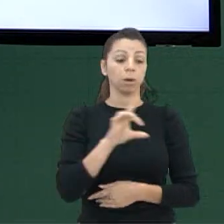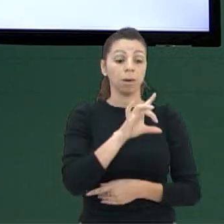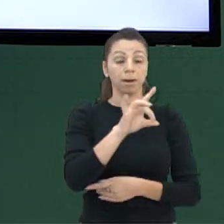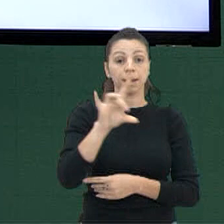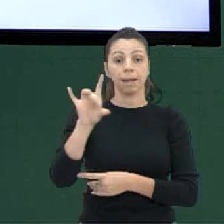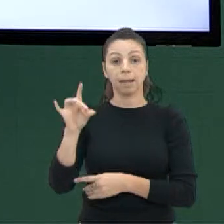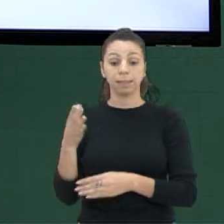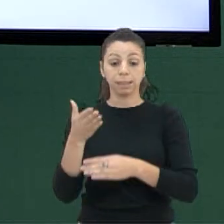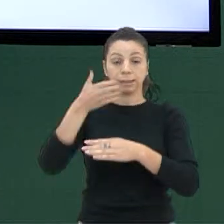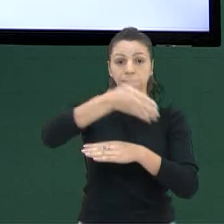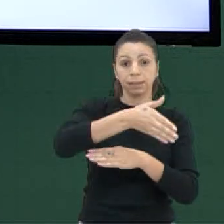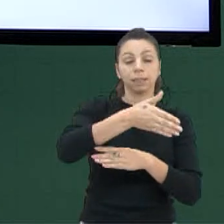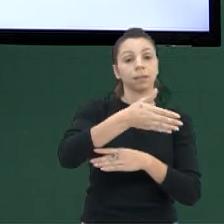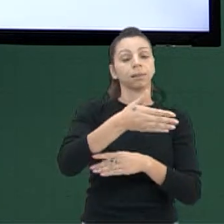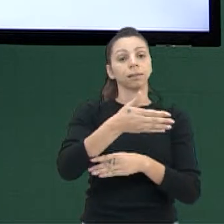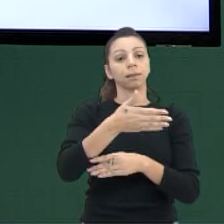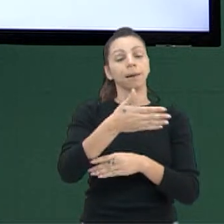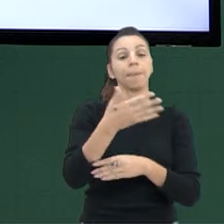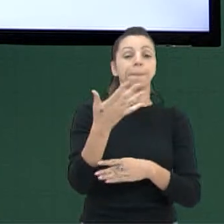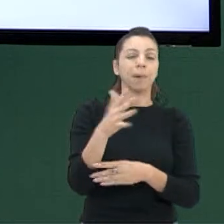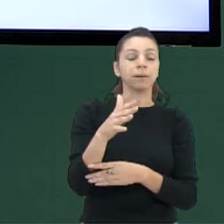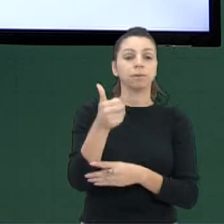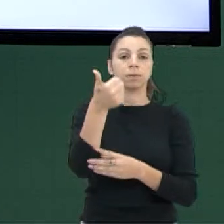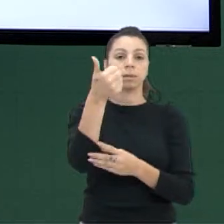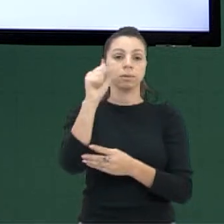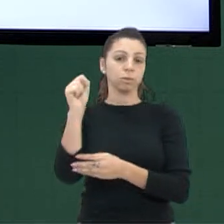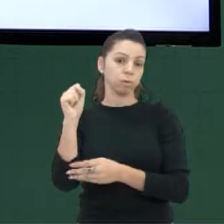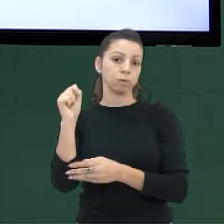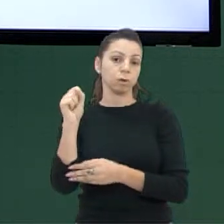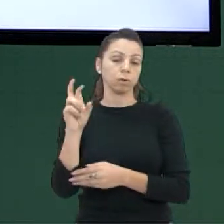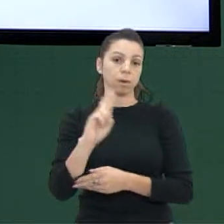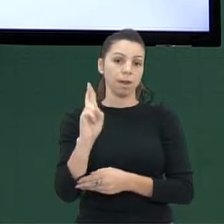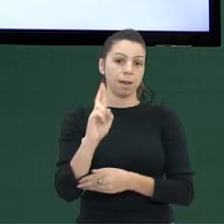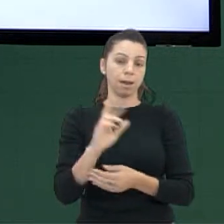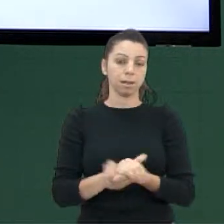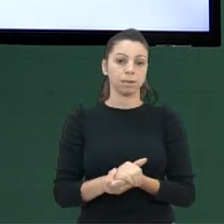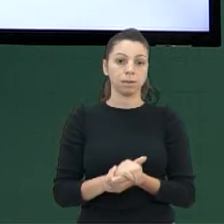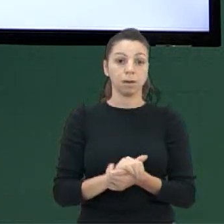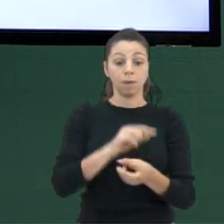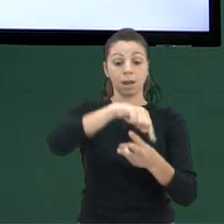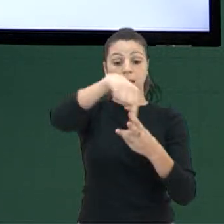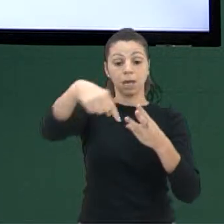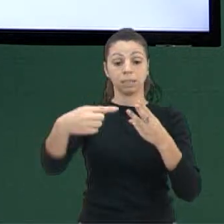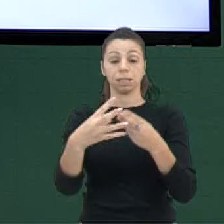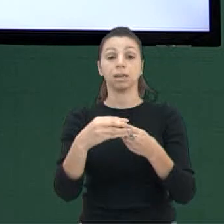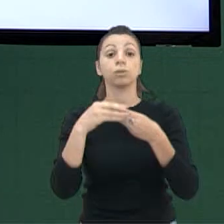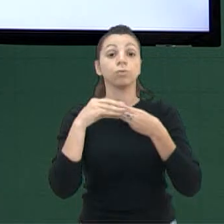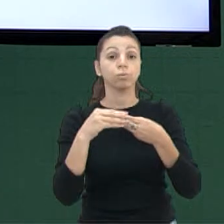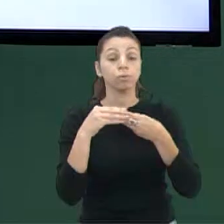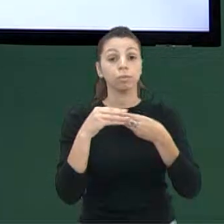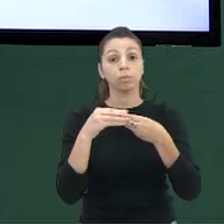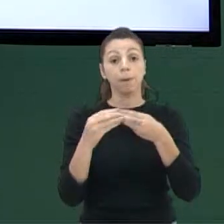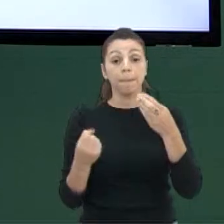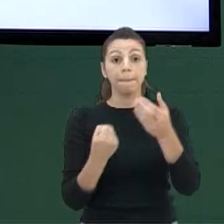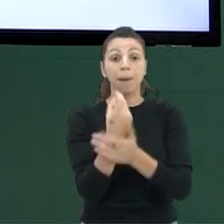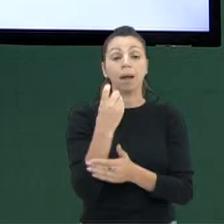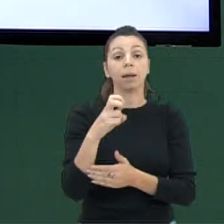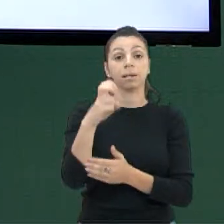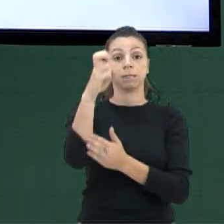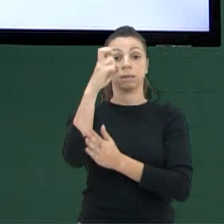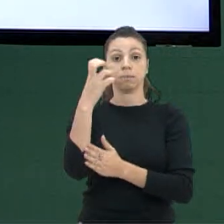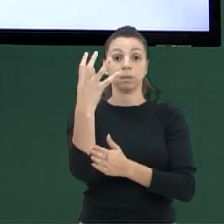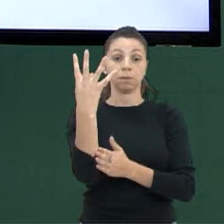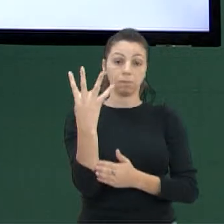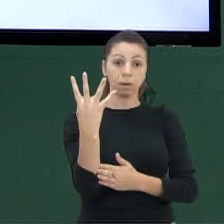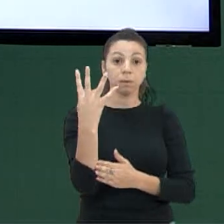entrada custe R$18, elas deverão pagar R$54 pelas 3 entradas. Por que